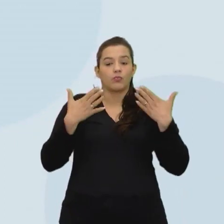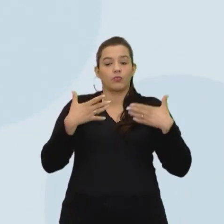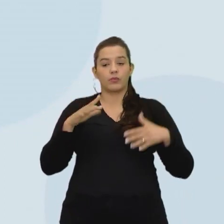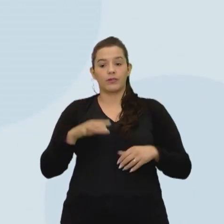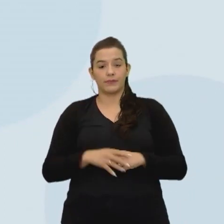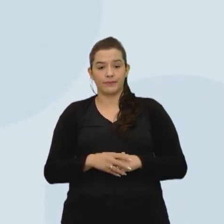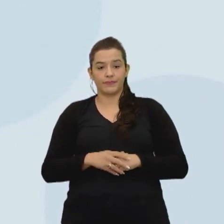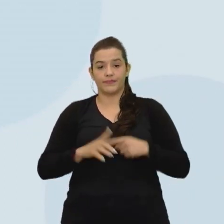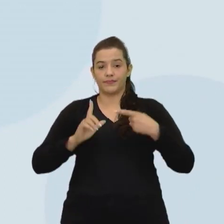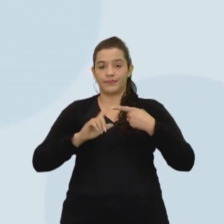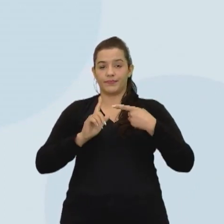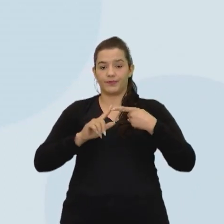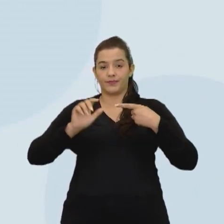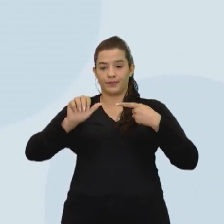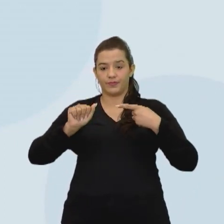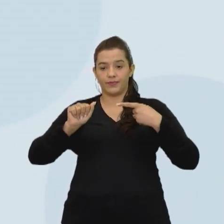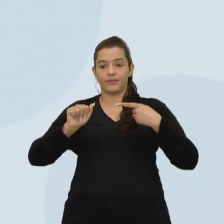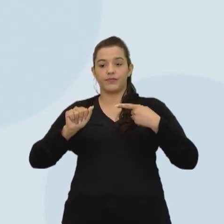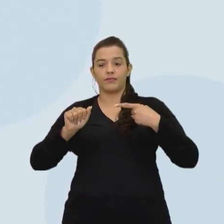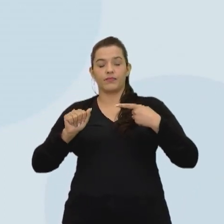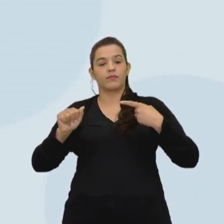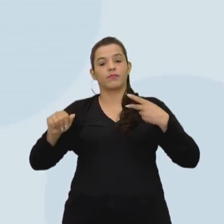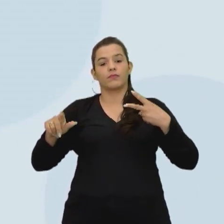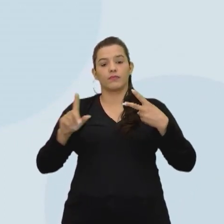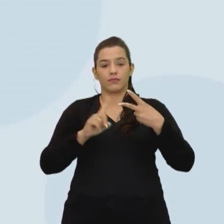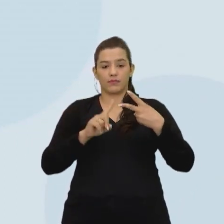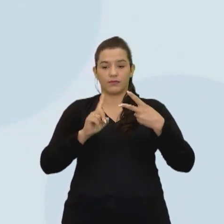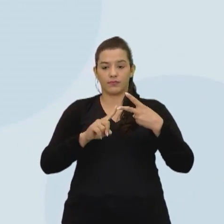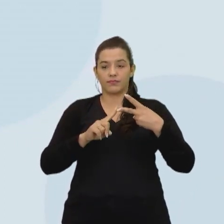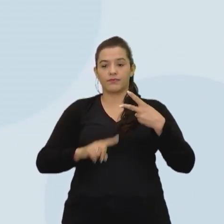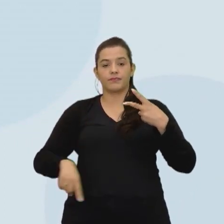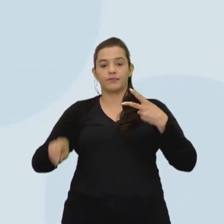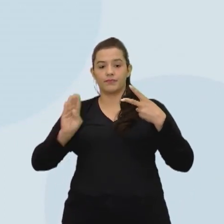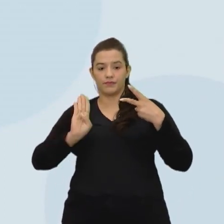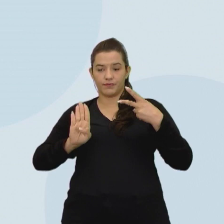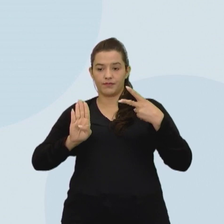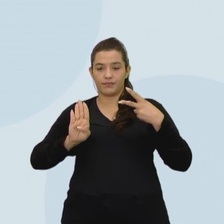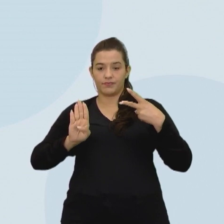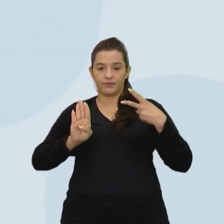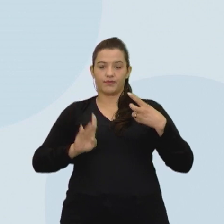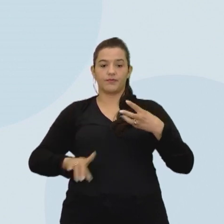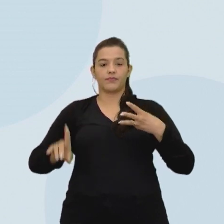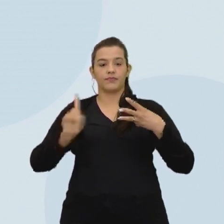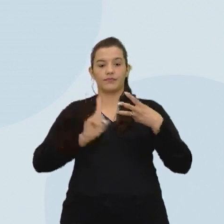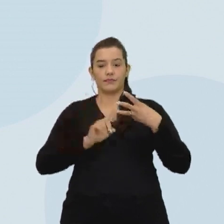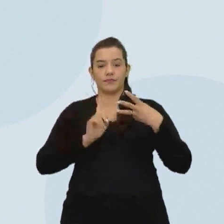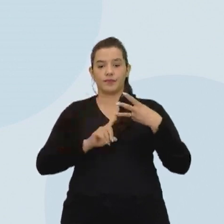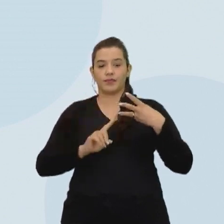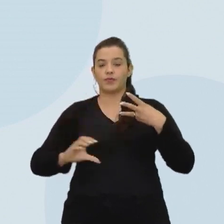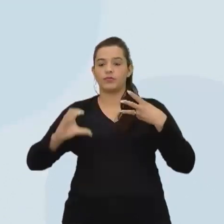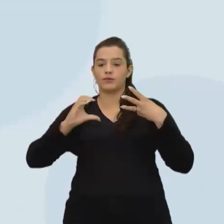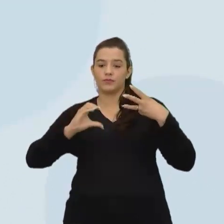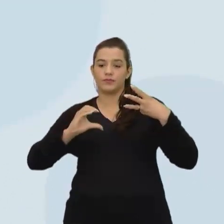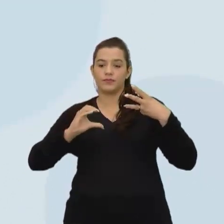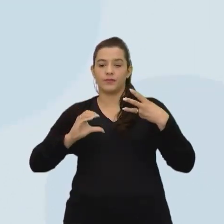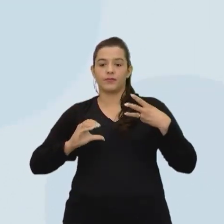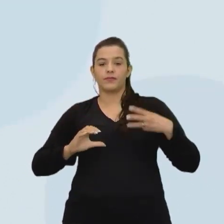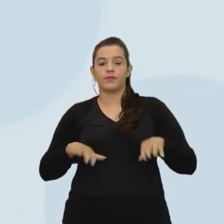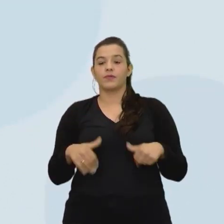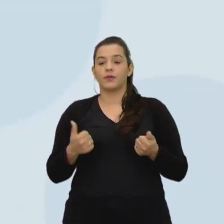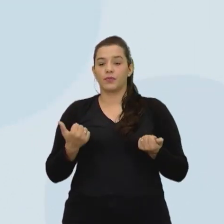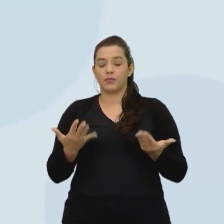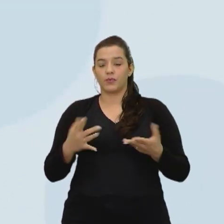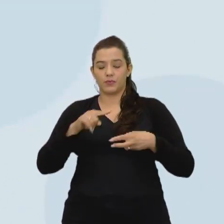climática? A, zona intertropical, B, zona temperada ou